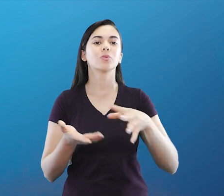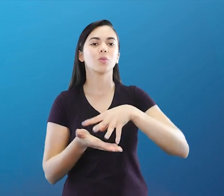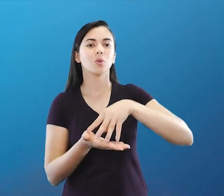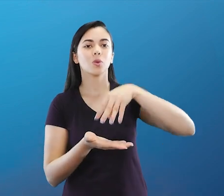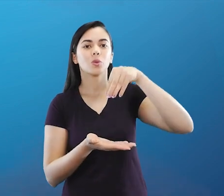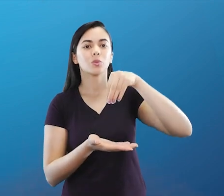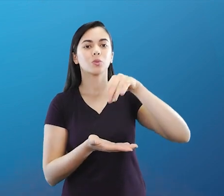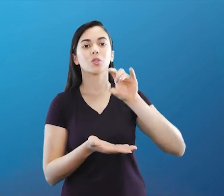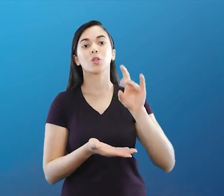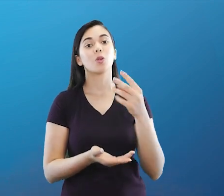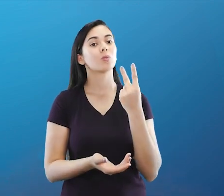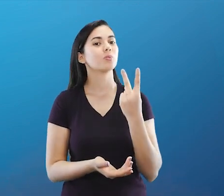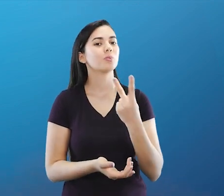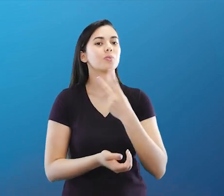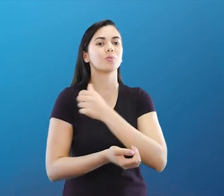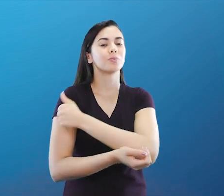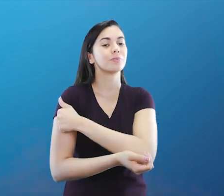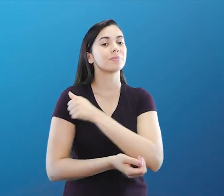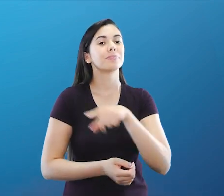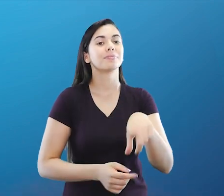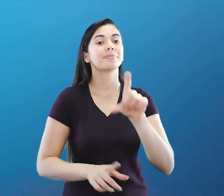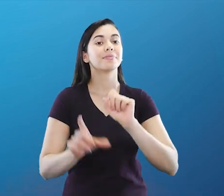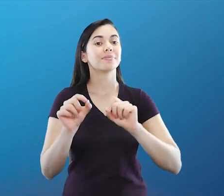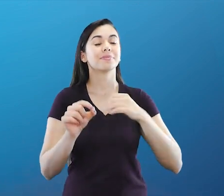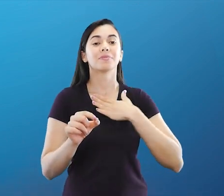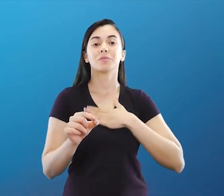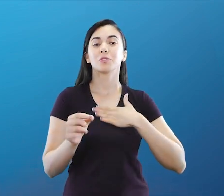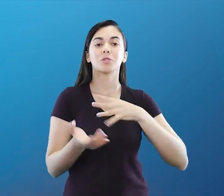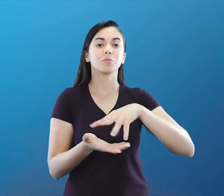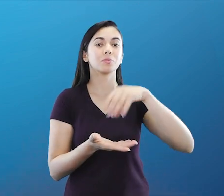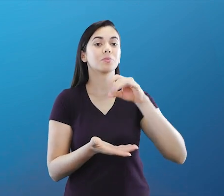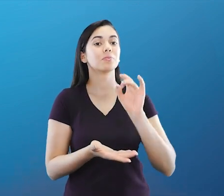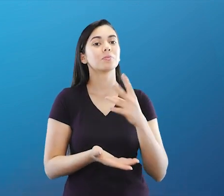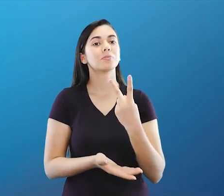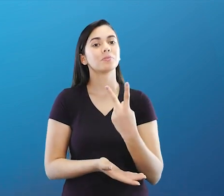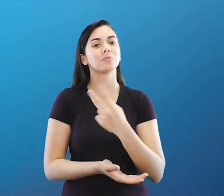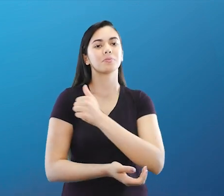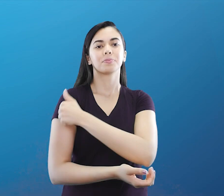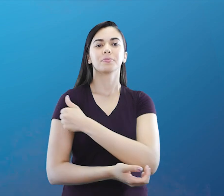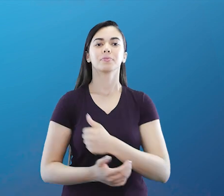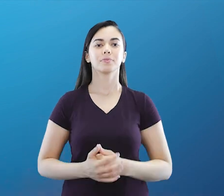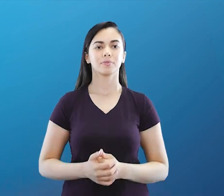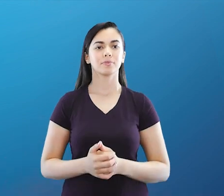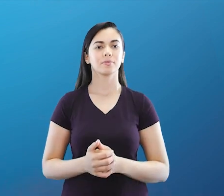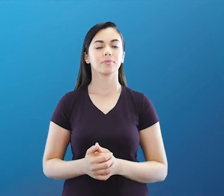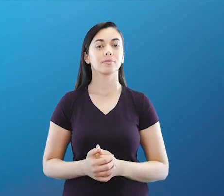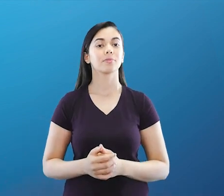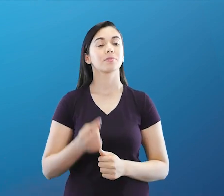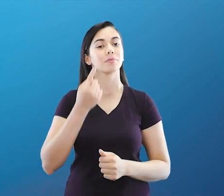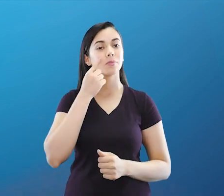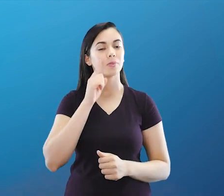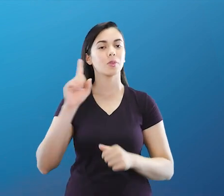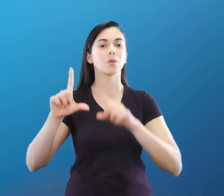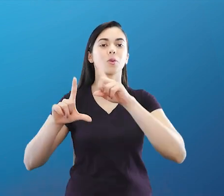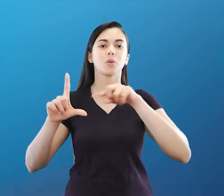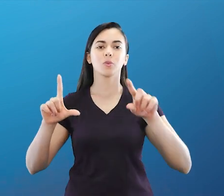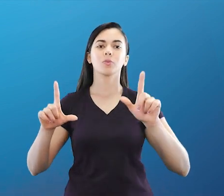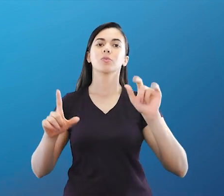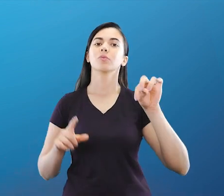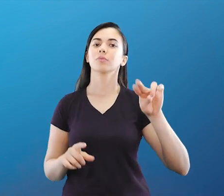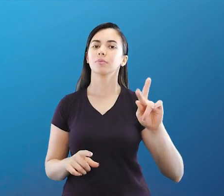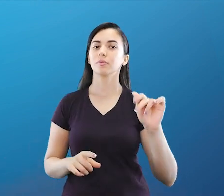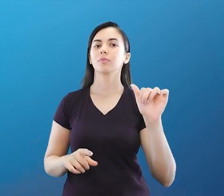só, apenas 2 alunos preferem a coxinha. O gráfico de linhas, ele é